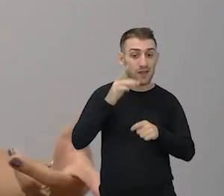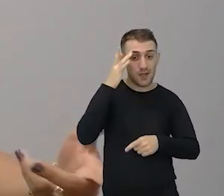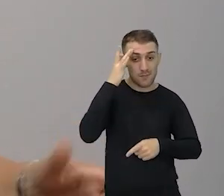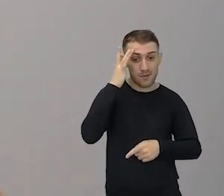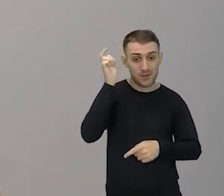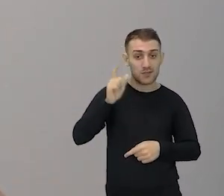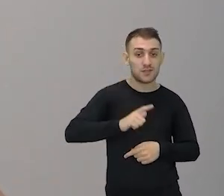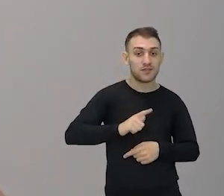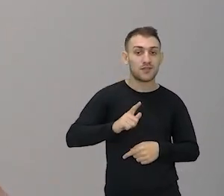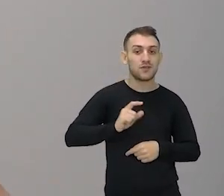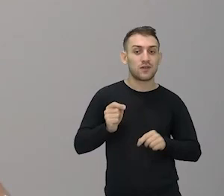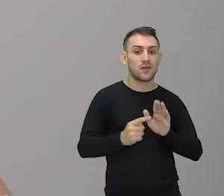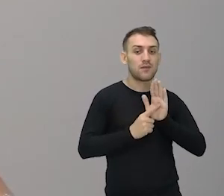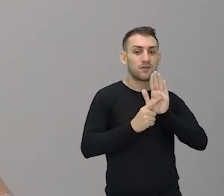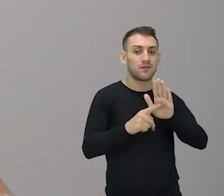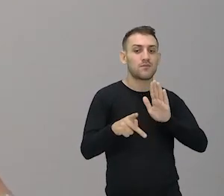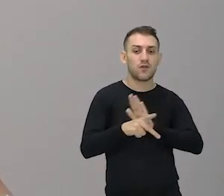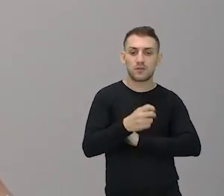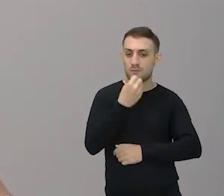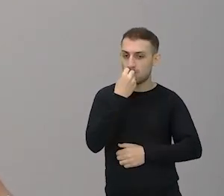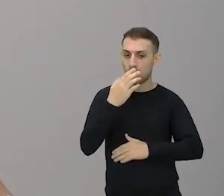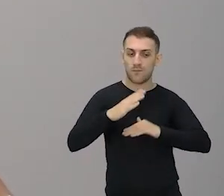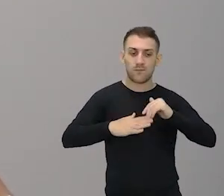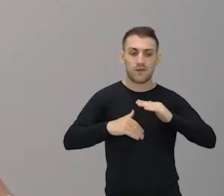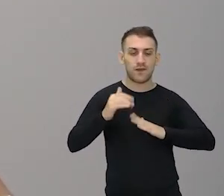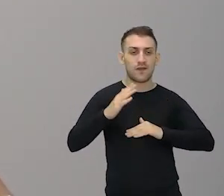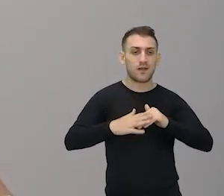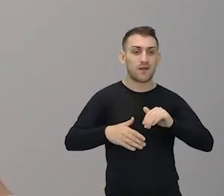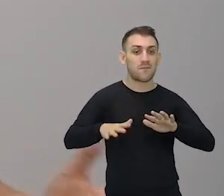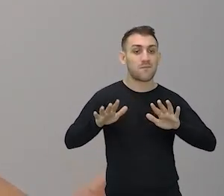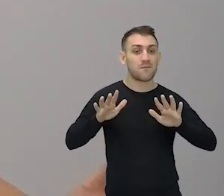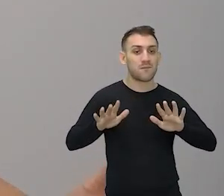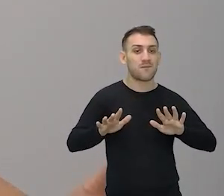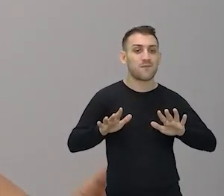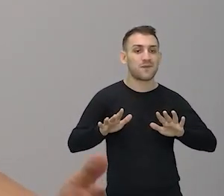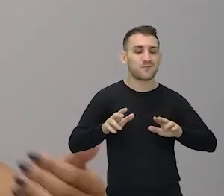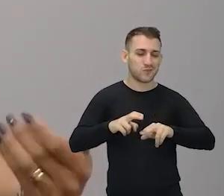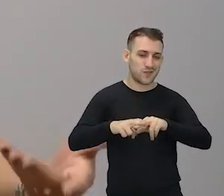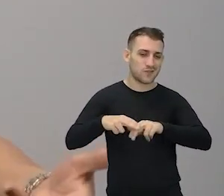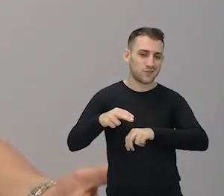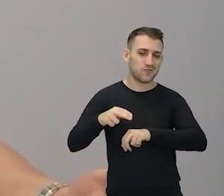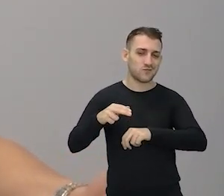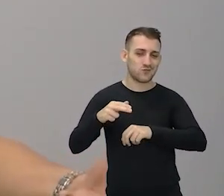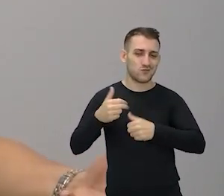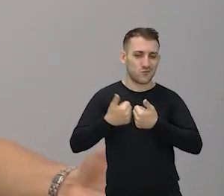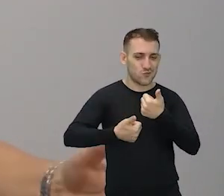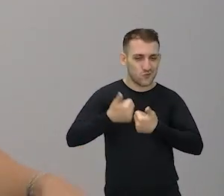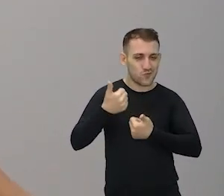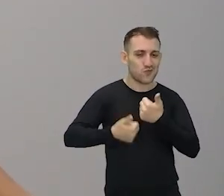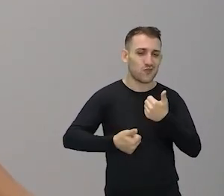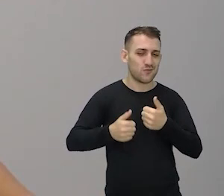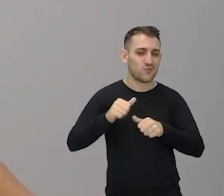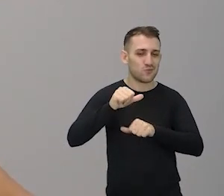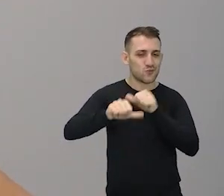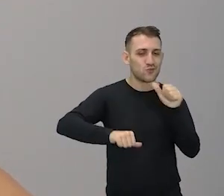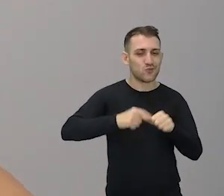teríamos, né, nossa apresentação de boas práticas, mas, em virtude do jogo, vai ser na